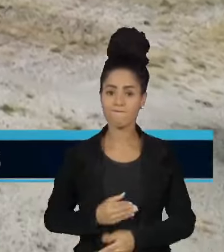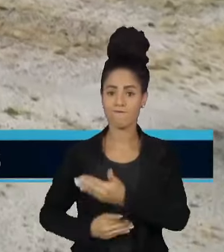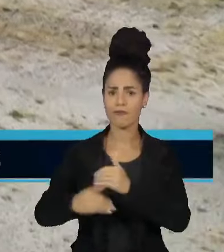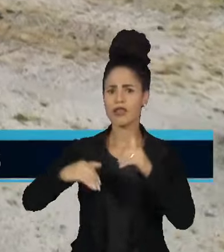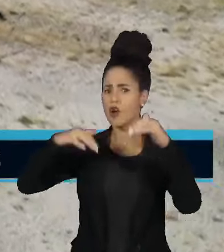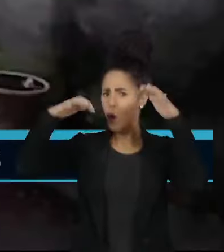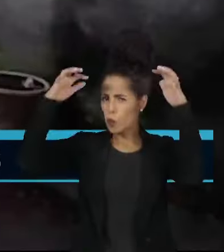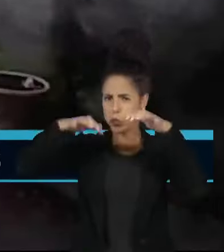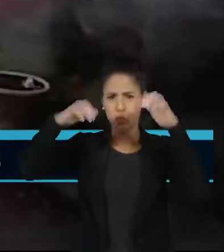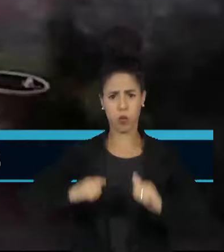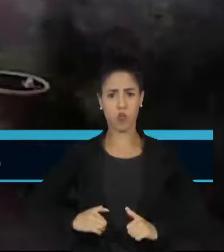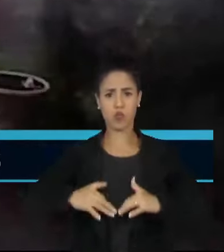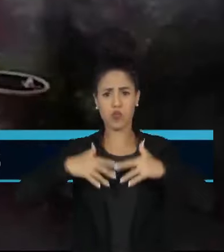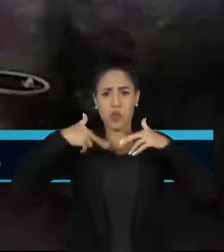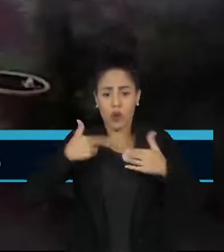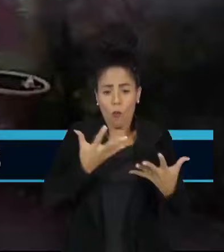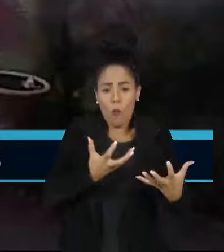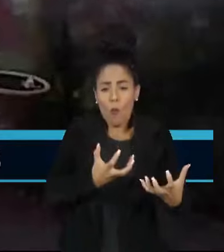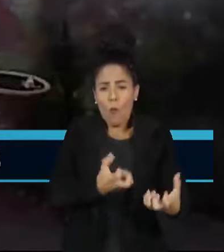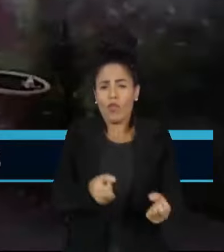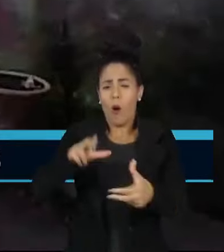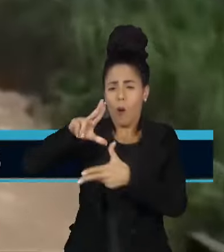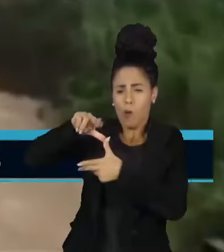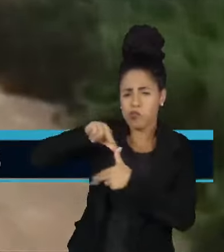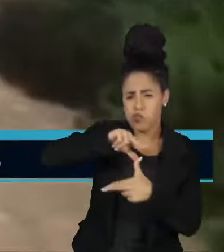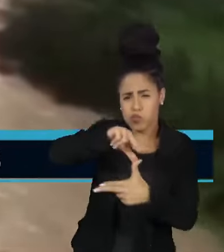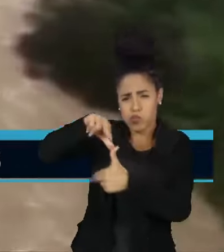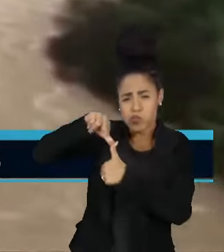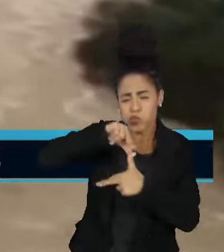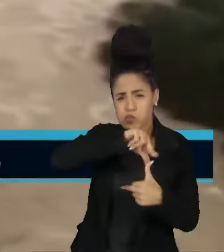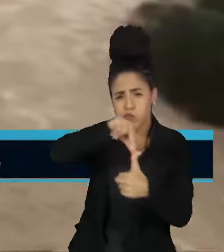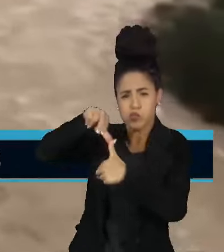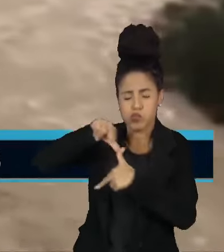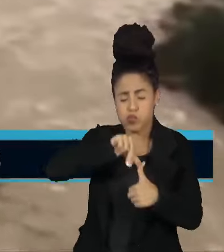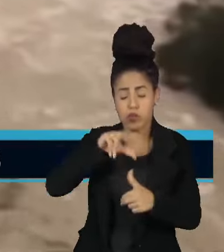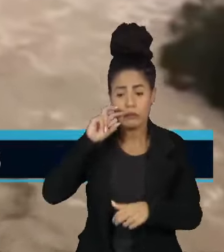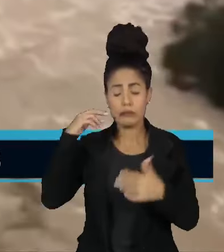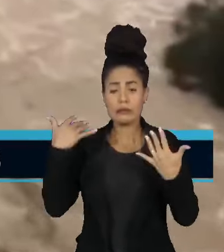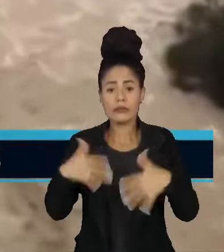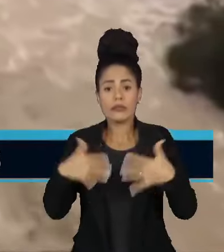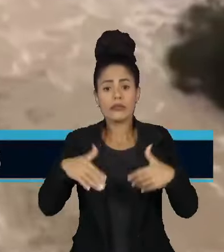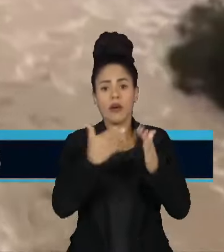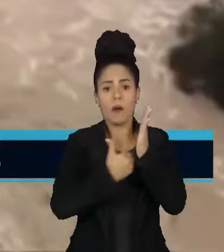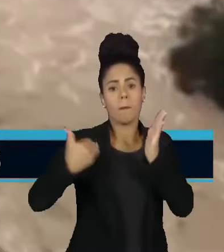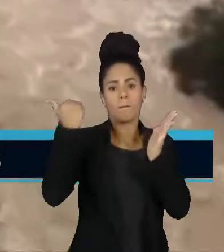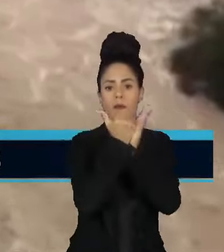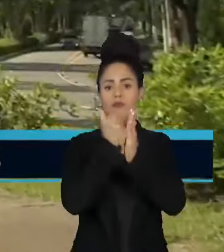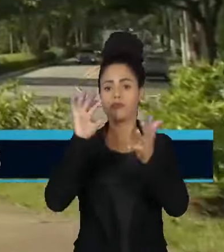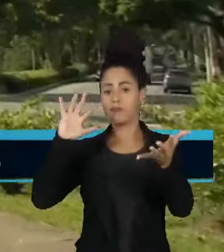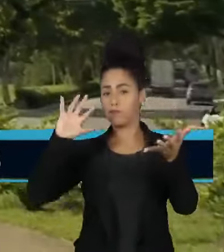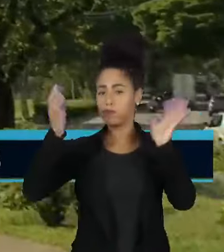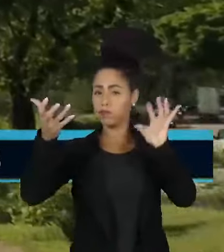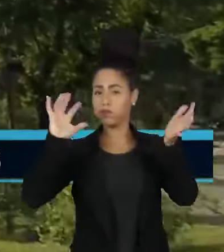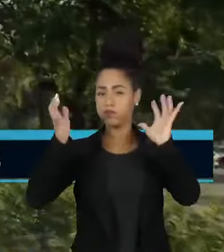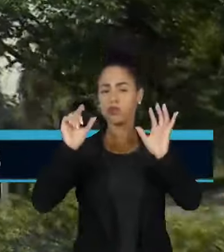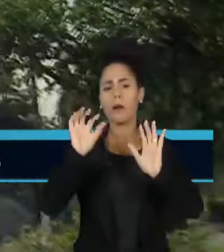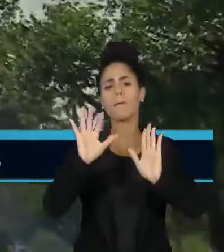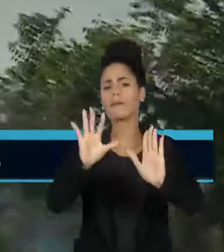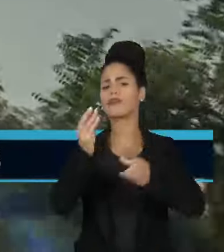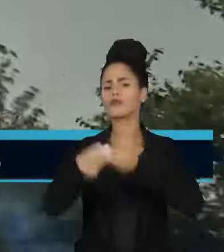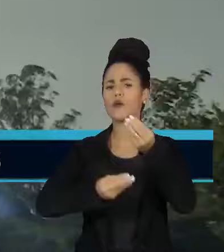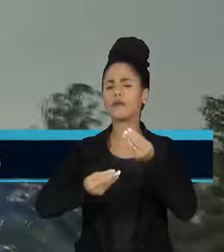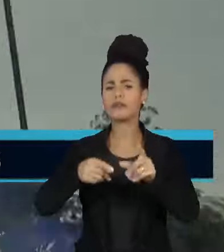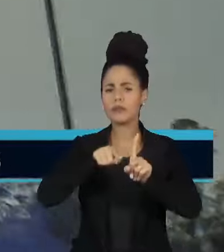Enchentes, secas, furacões e ciclones são faces extremas das mudanças climáticas. Mas as ondas